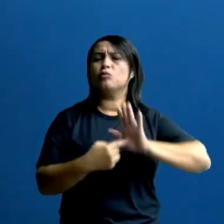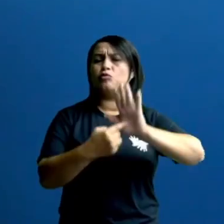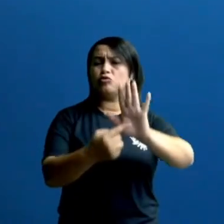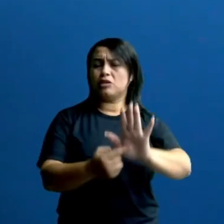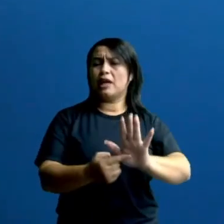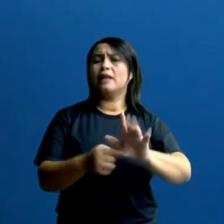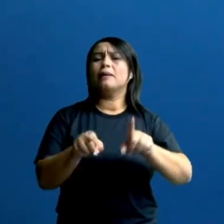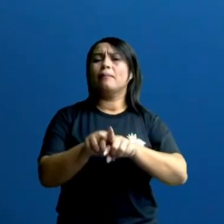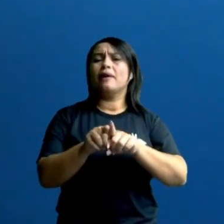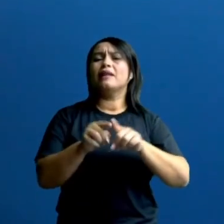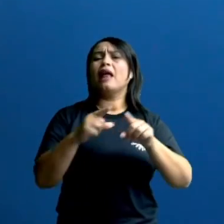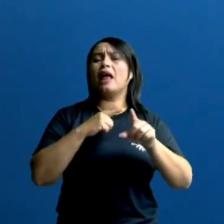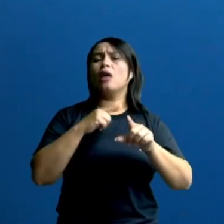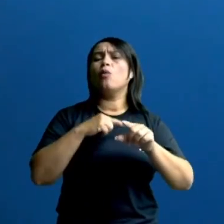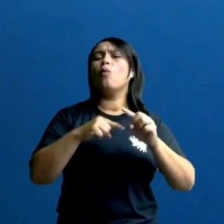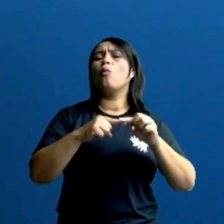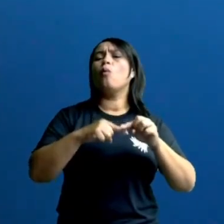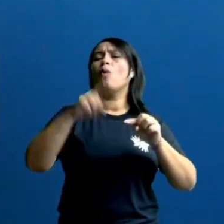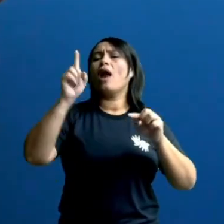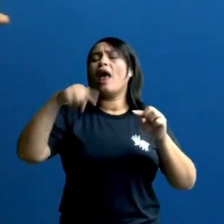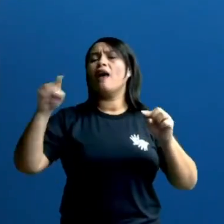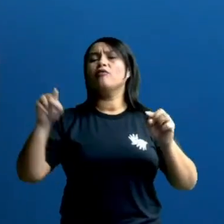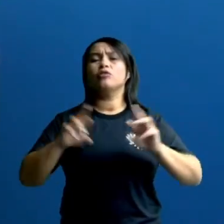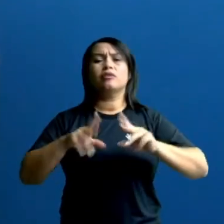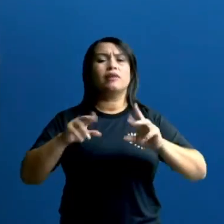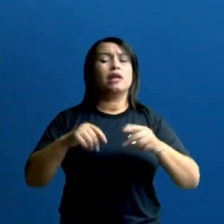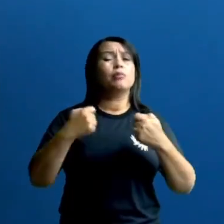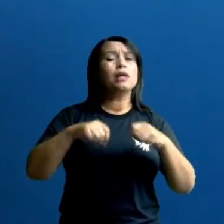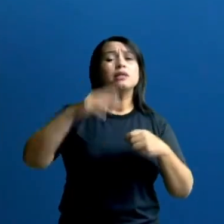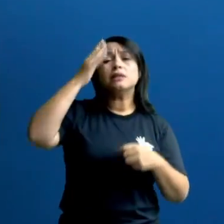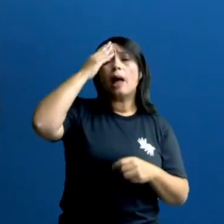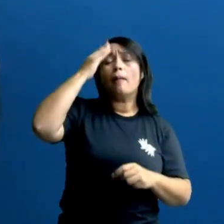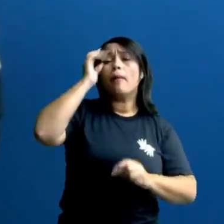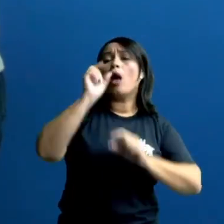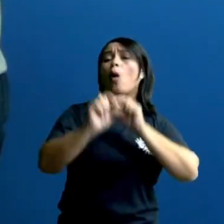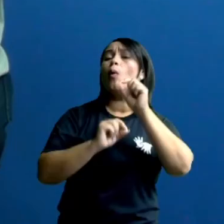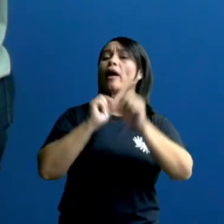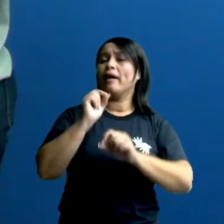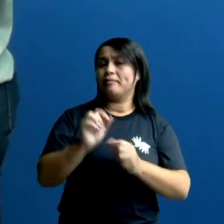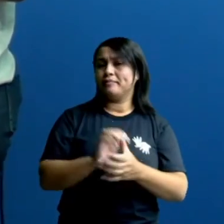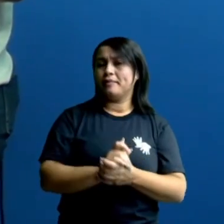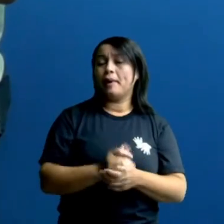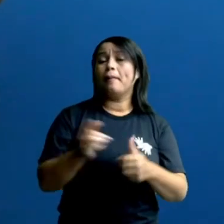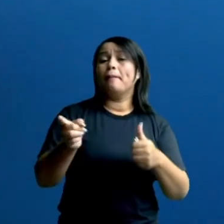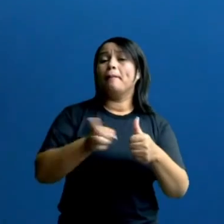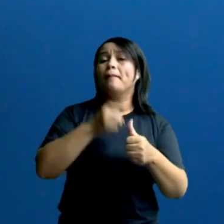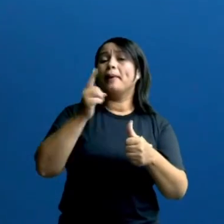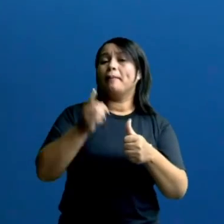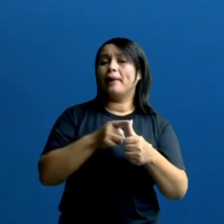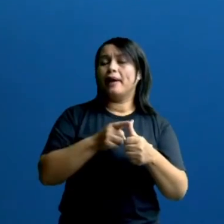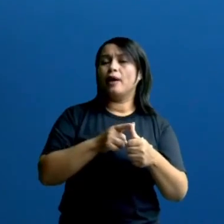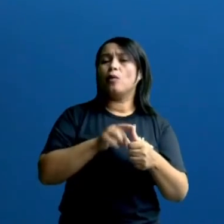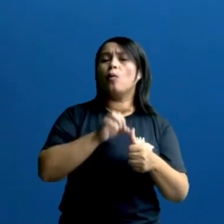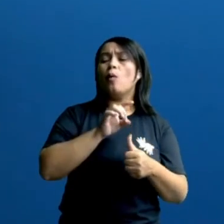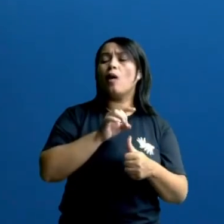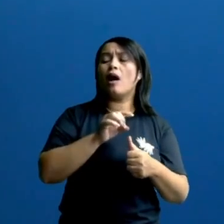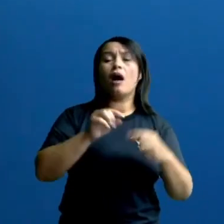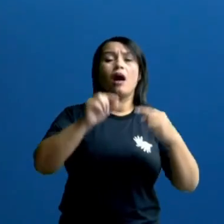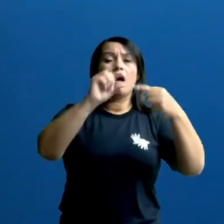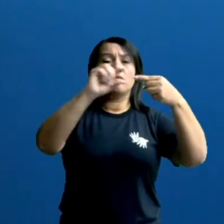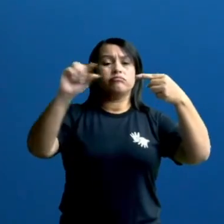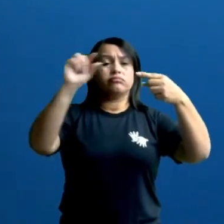diferente. Mas o que é importante, o que é que eu tenho que saber olhando uma pirâmide etária? Primeiro, cada